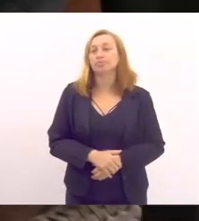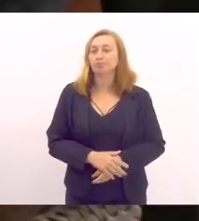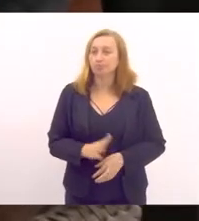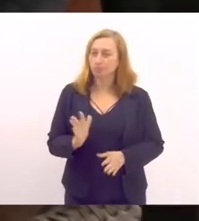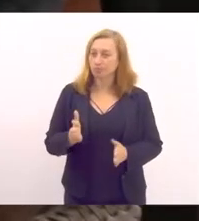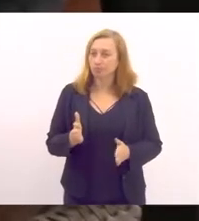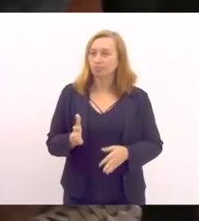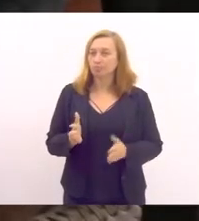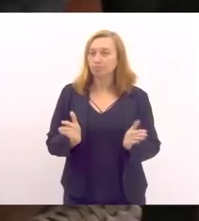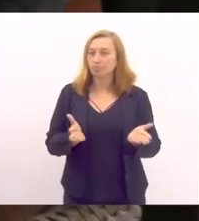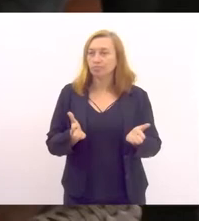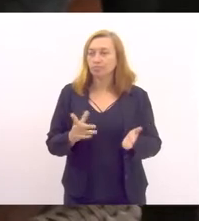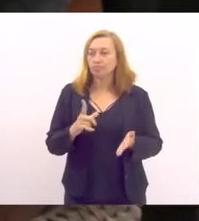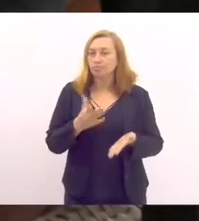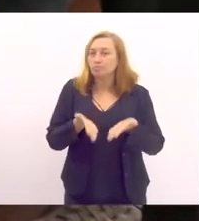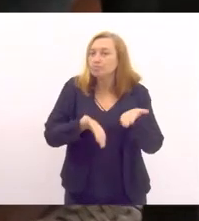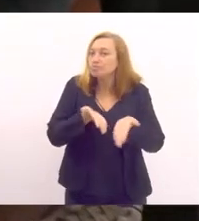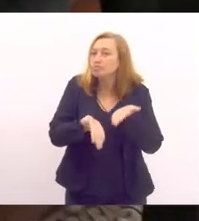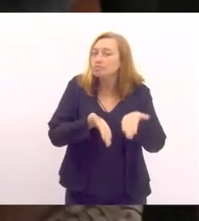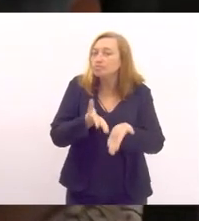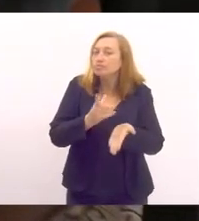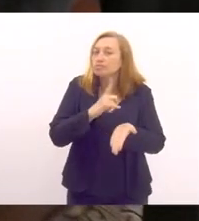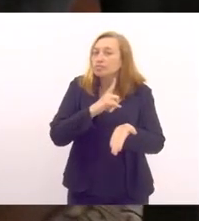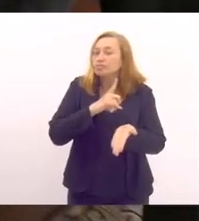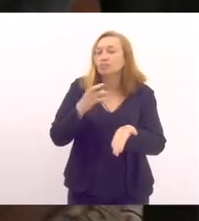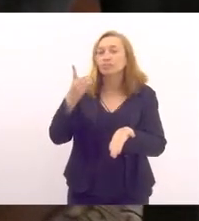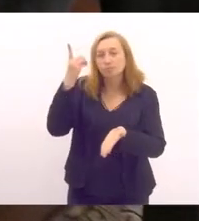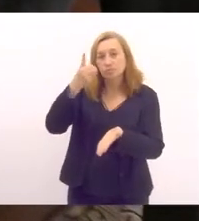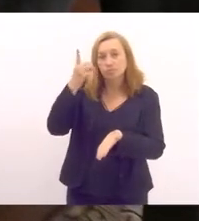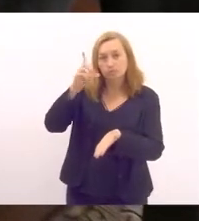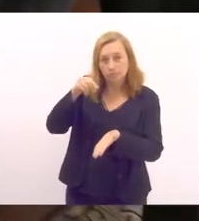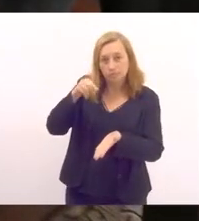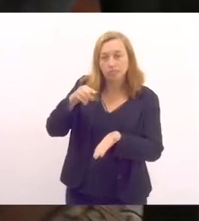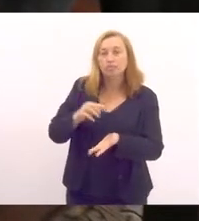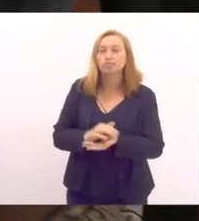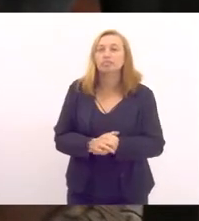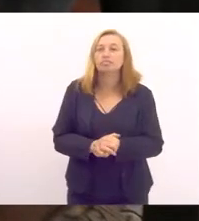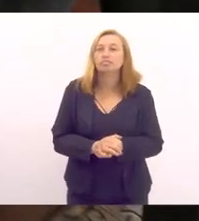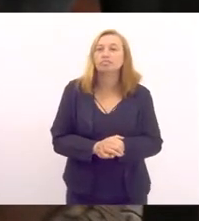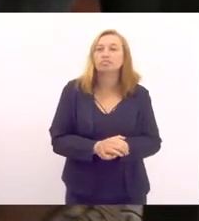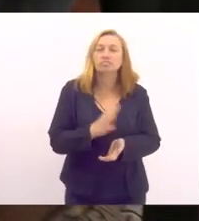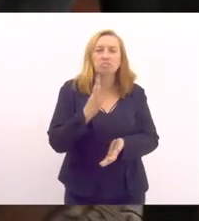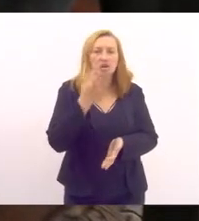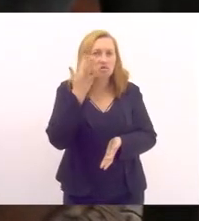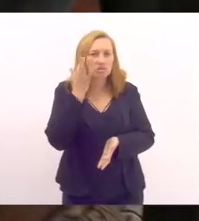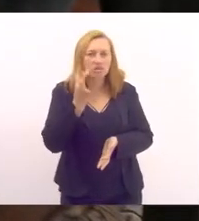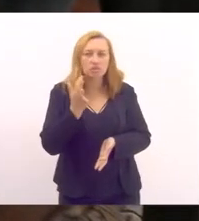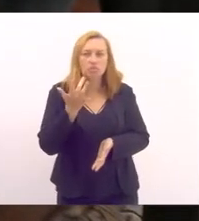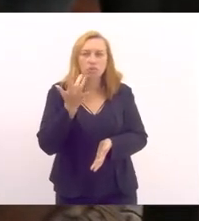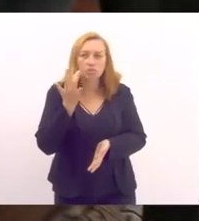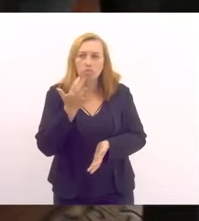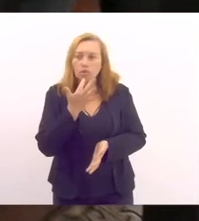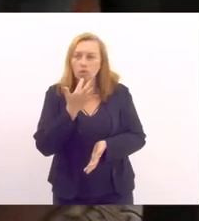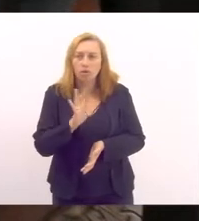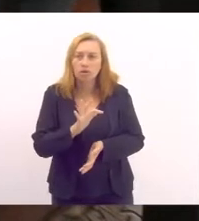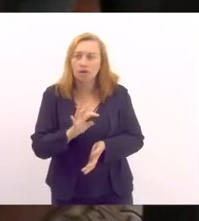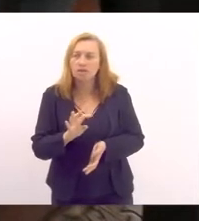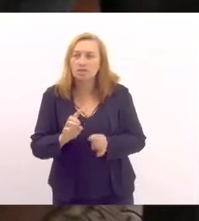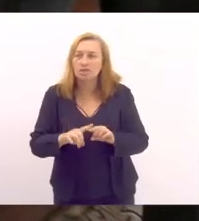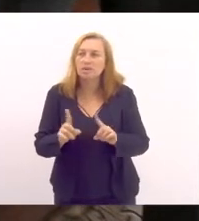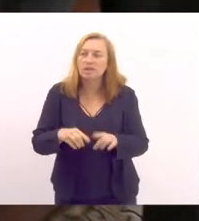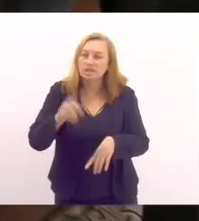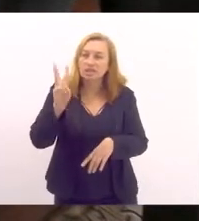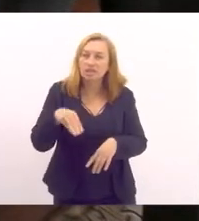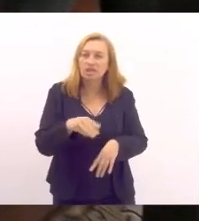tem um cuidado que a gente tem que ter, né, deputado, que talvez não, a senhora não conheça, né, mas quem já foi